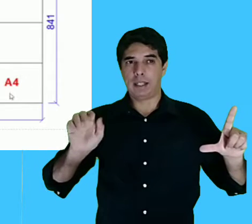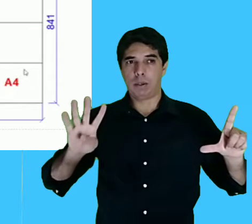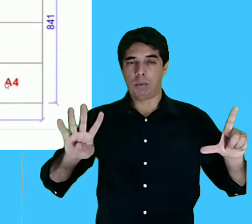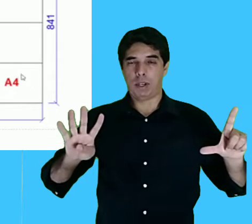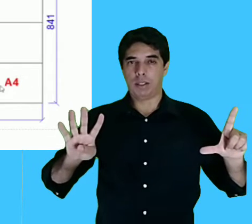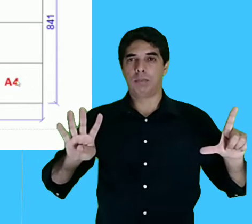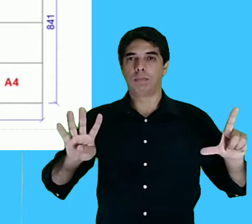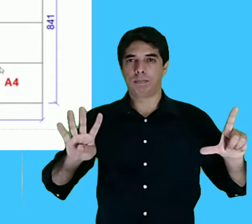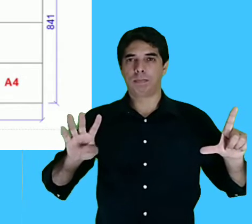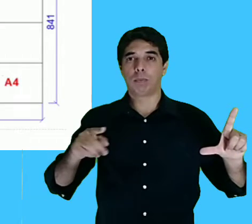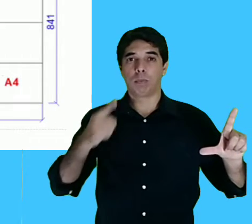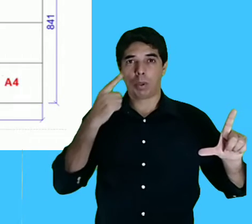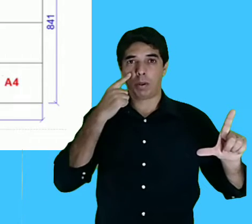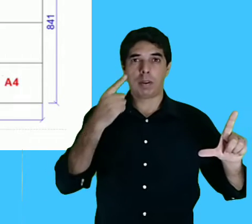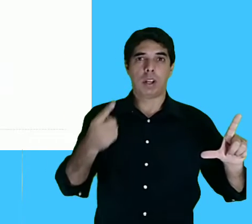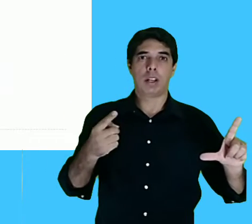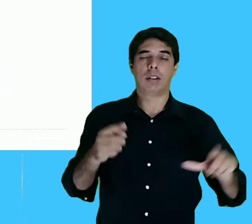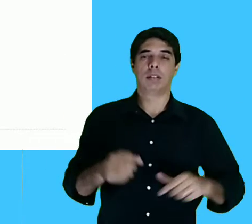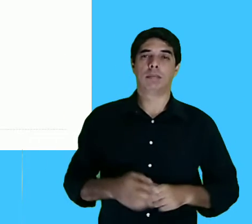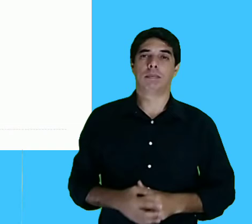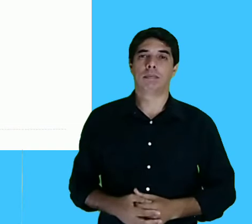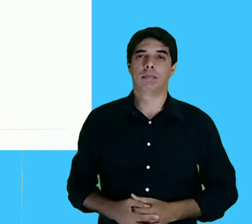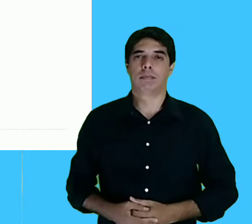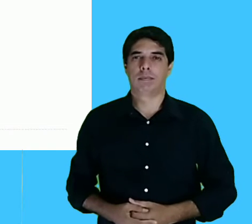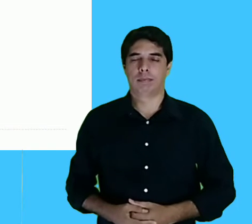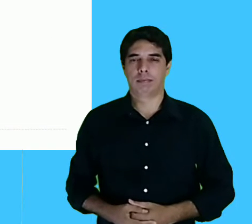está representada aqui.